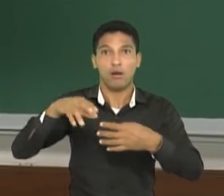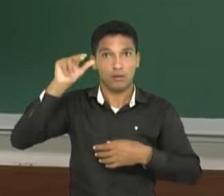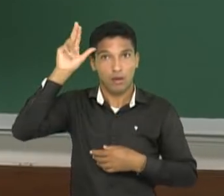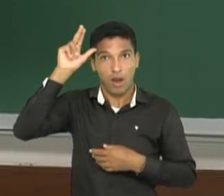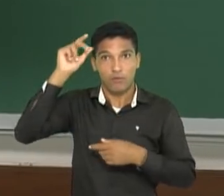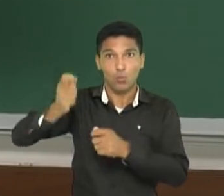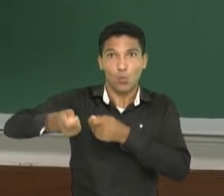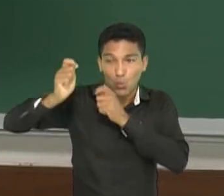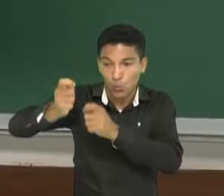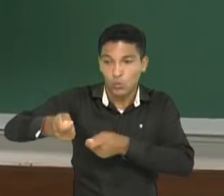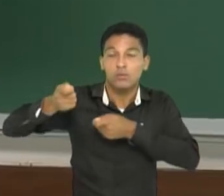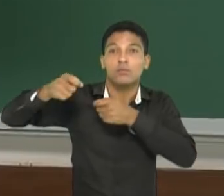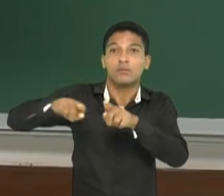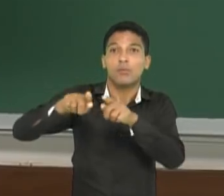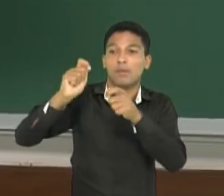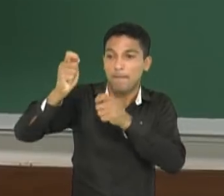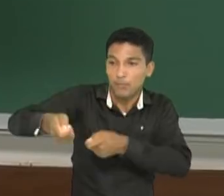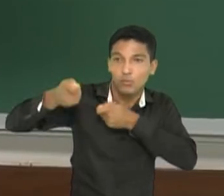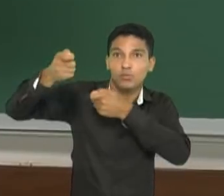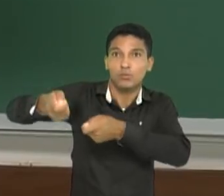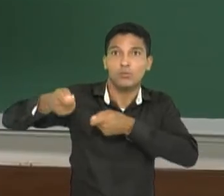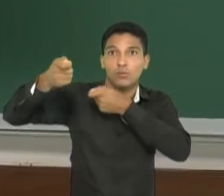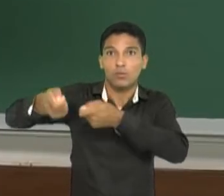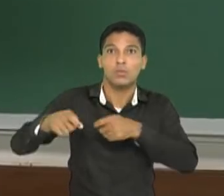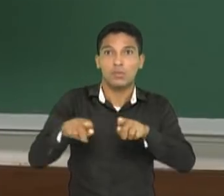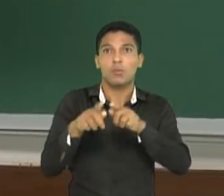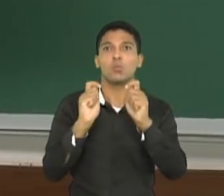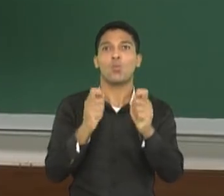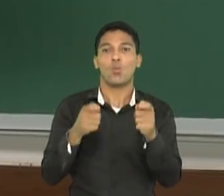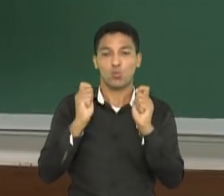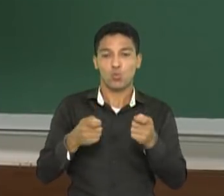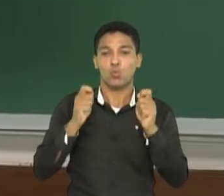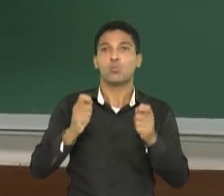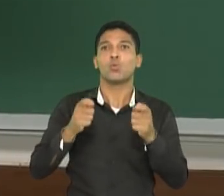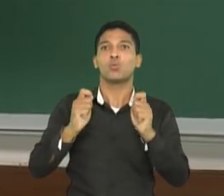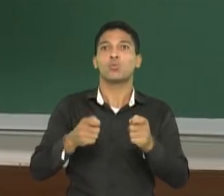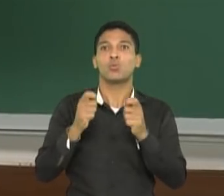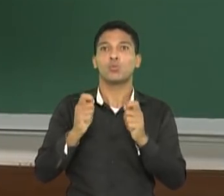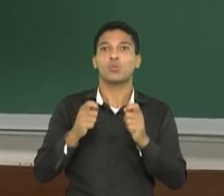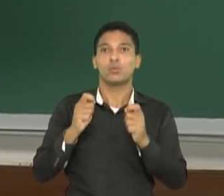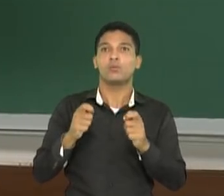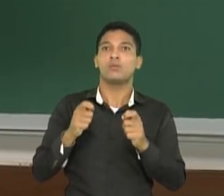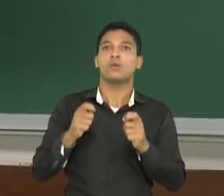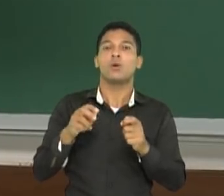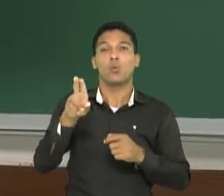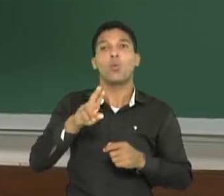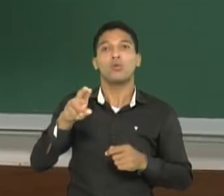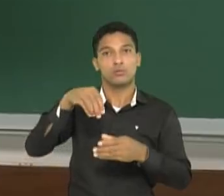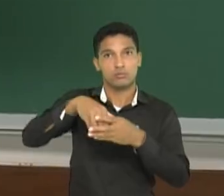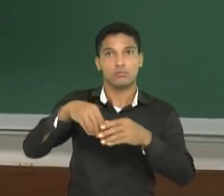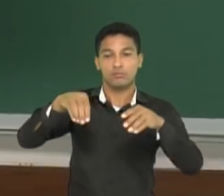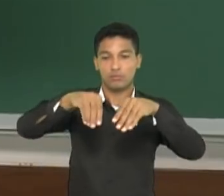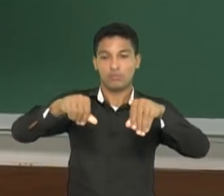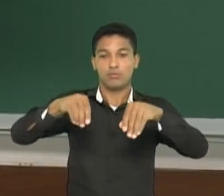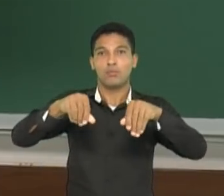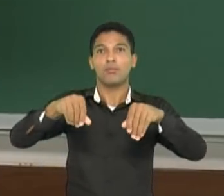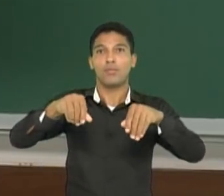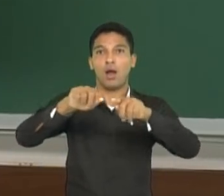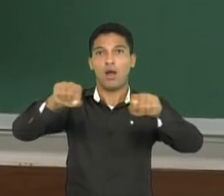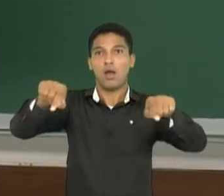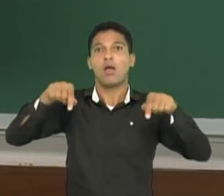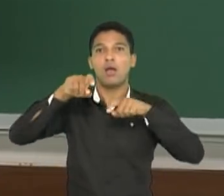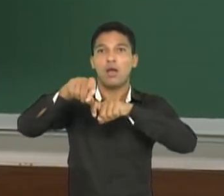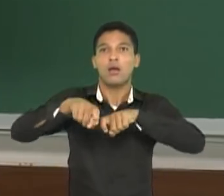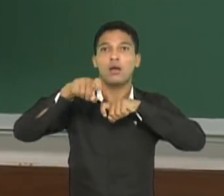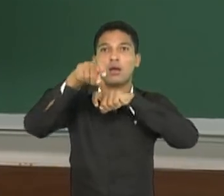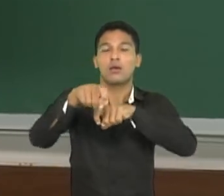as técnicas que são utilizadas. E isso vai ocasionar o quê? Baixa produtividade. É pequena produtividade até pela